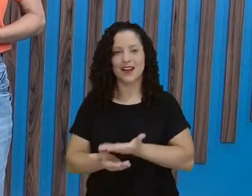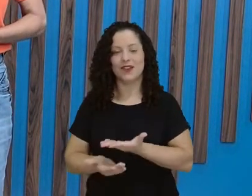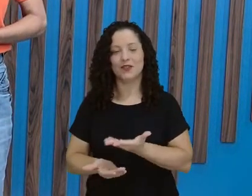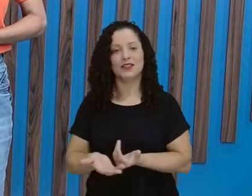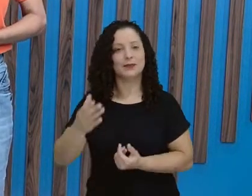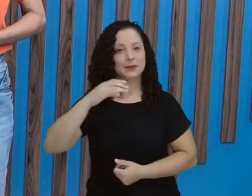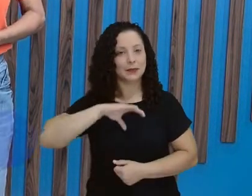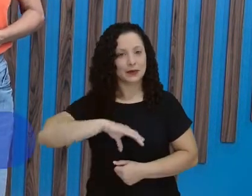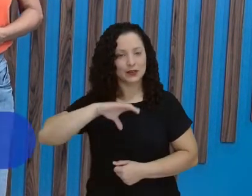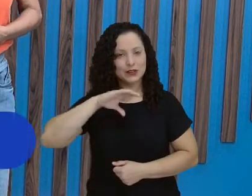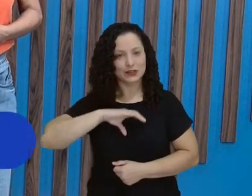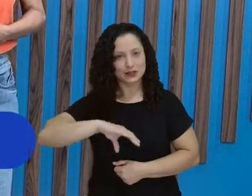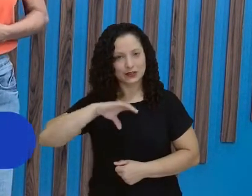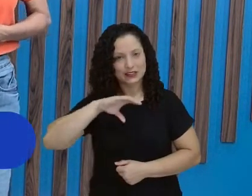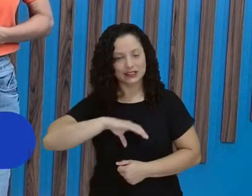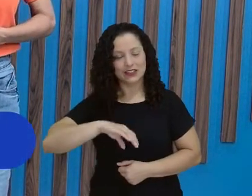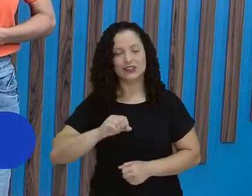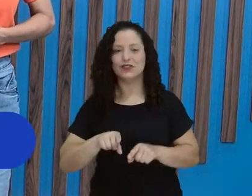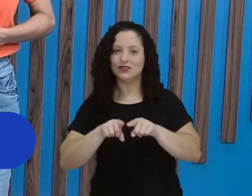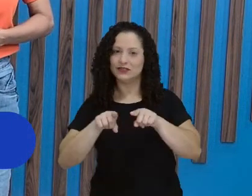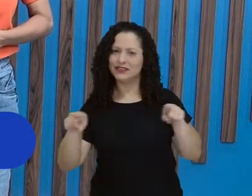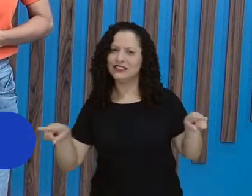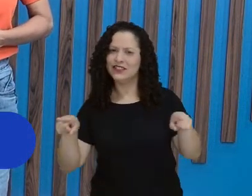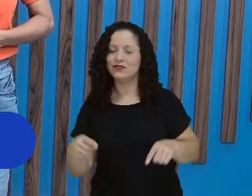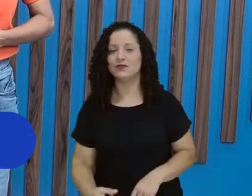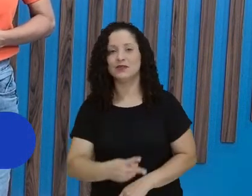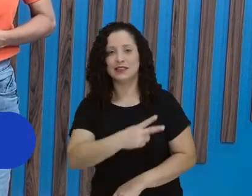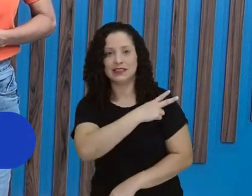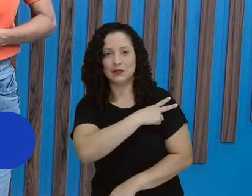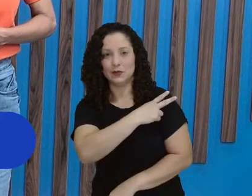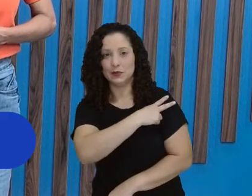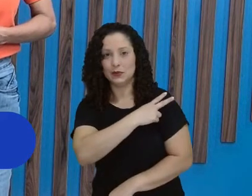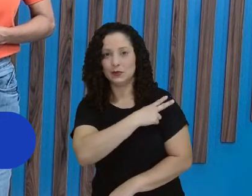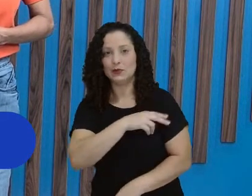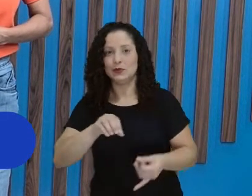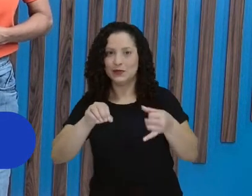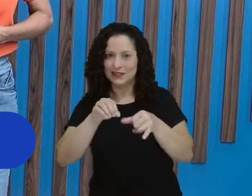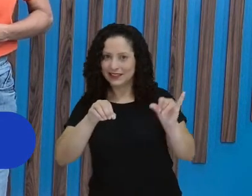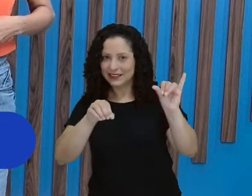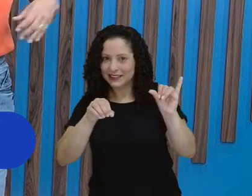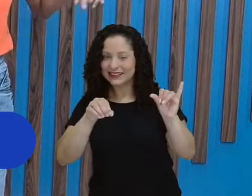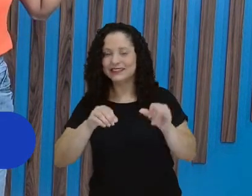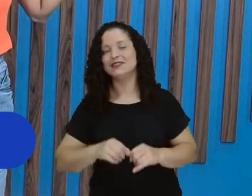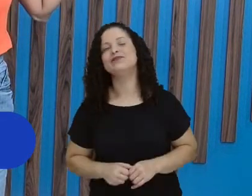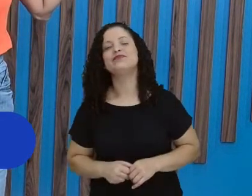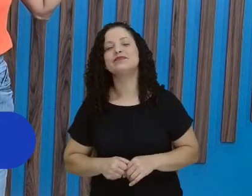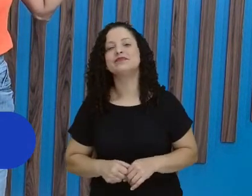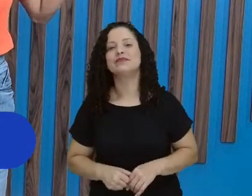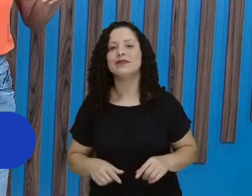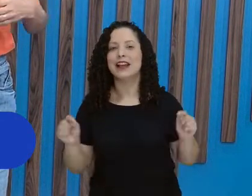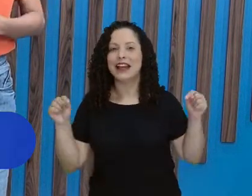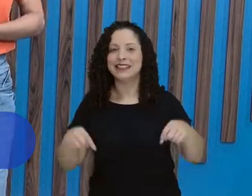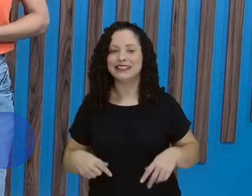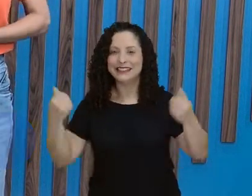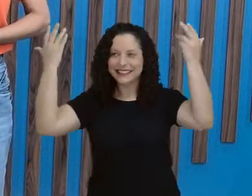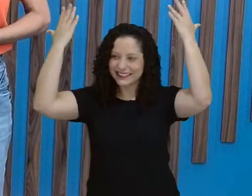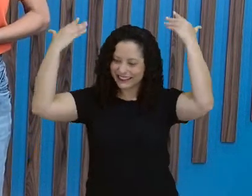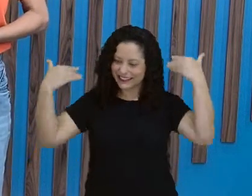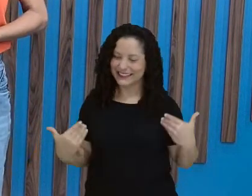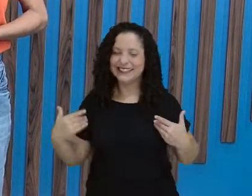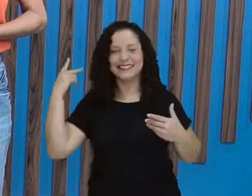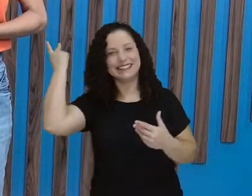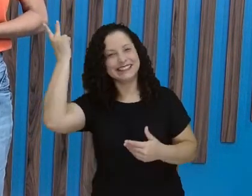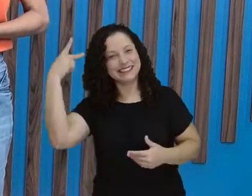língua portuguesa para as turmas do segundo ano e do Se Liga. Deste lado aqui, está